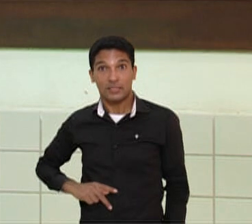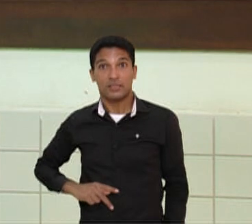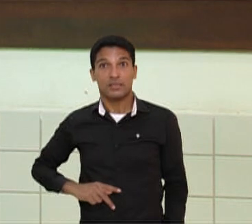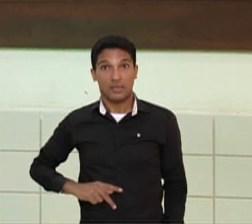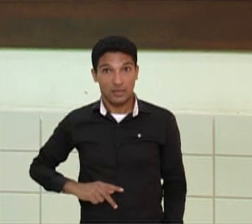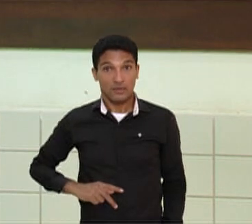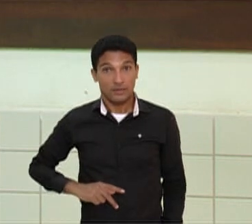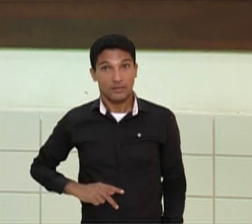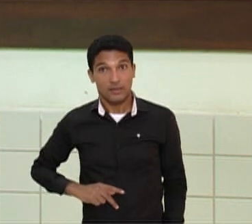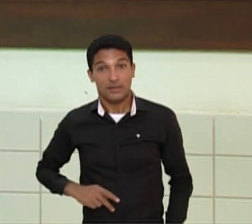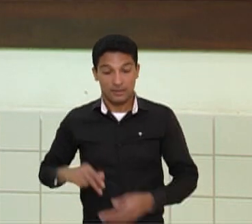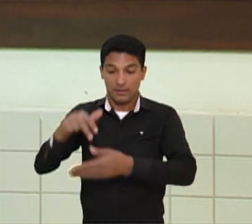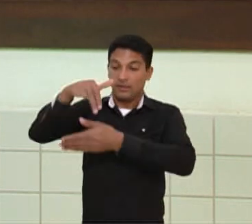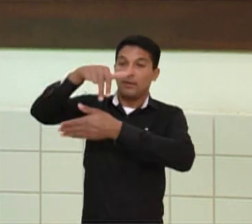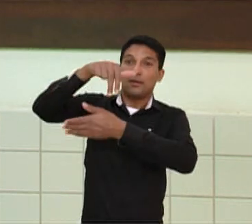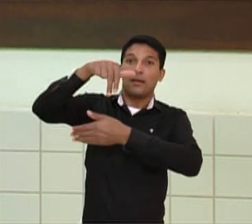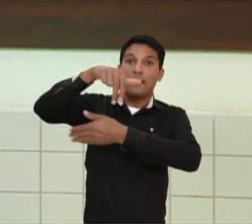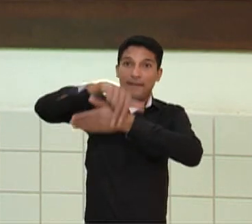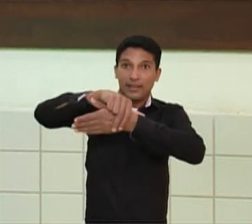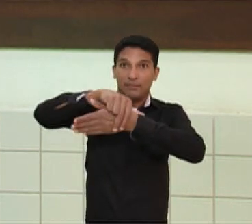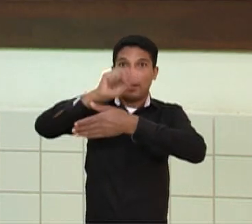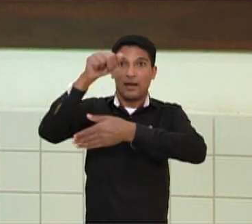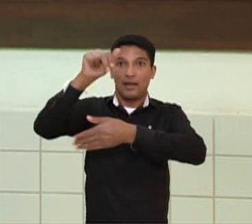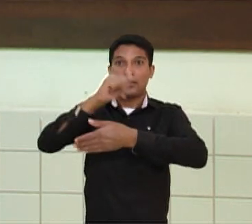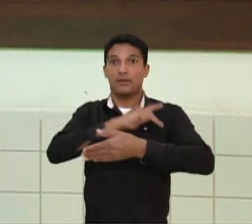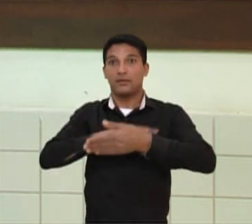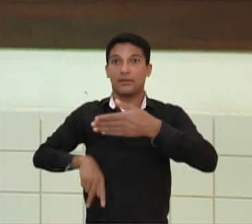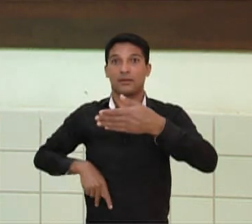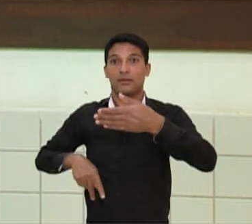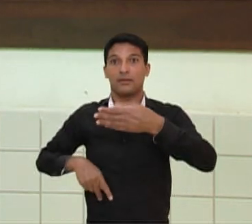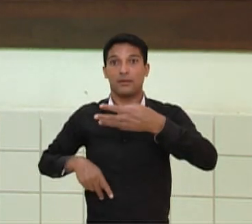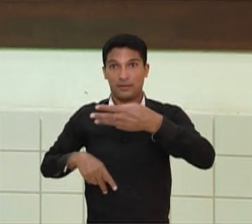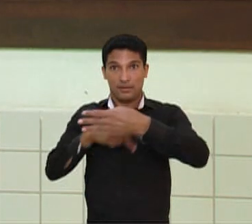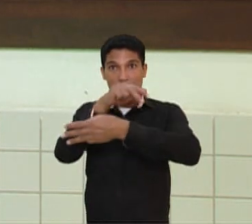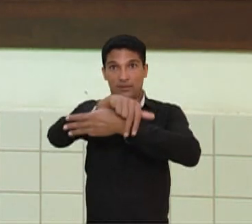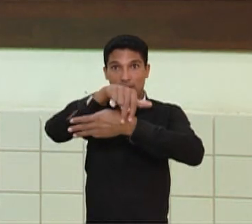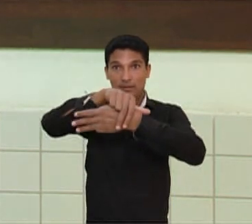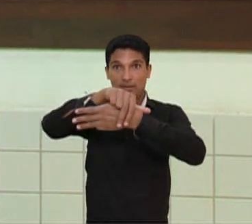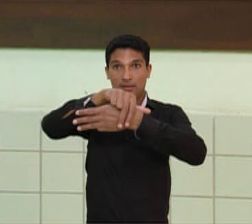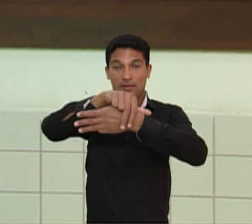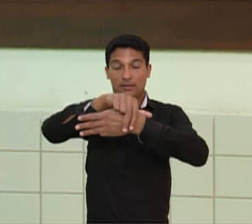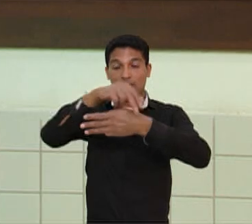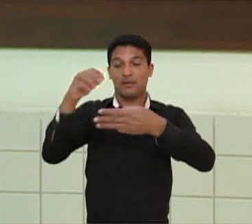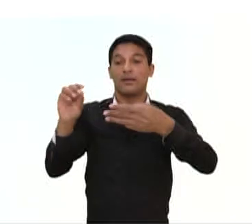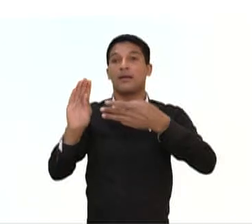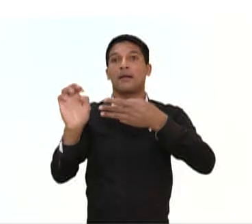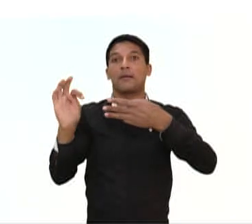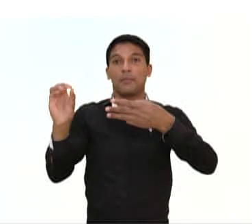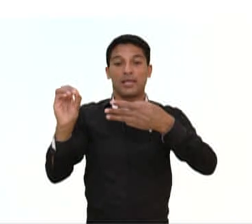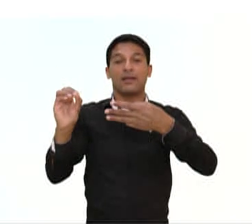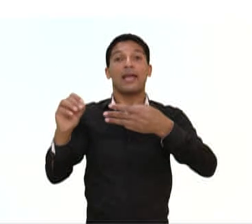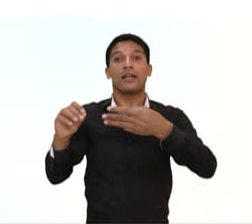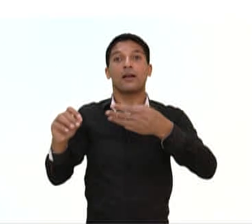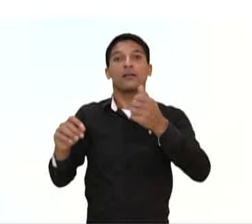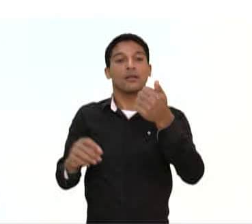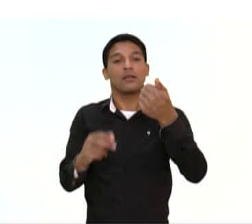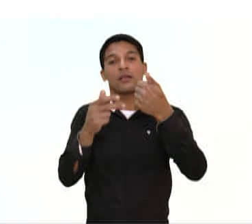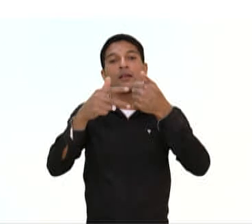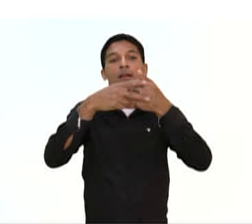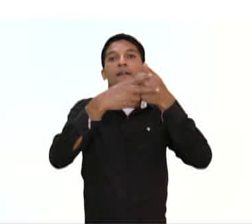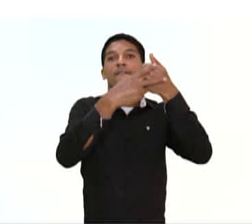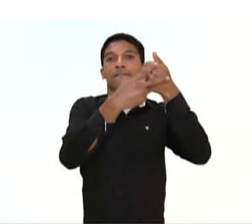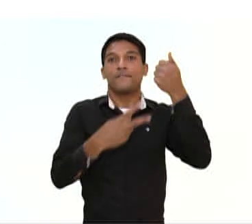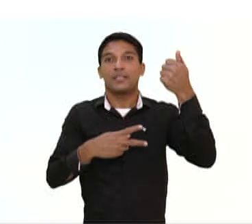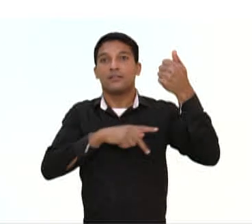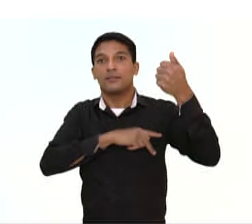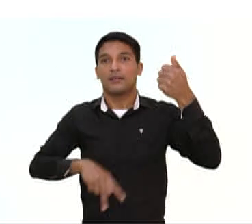se abraçando. Indiferente quem abraça quem, é um abraço só, tá? Muito bem. Então, serão um total